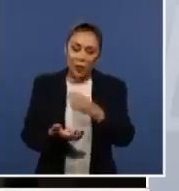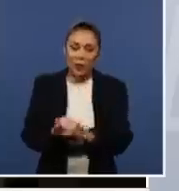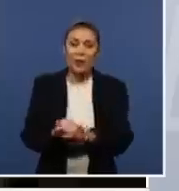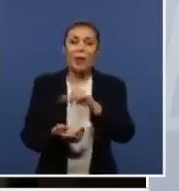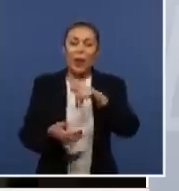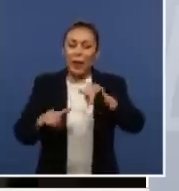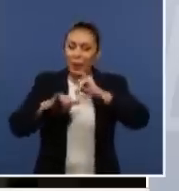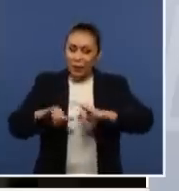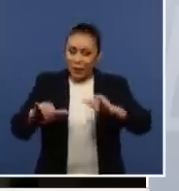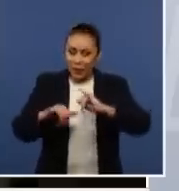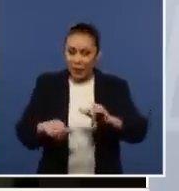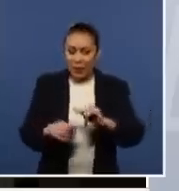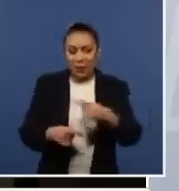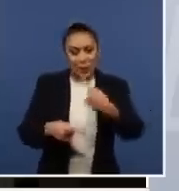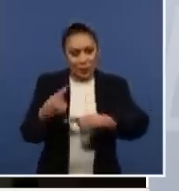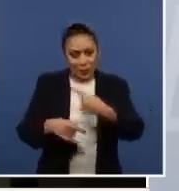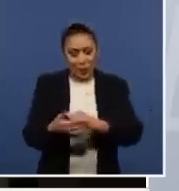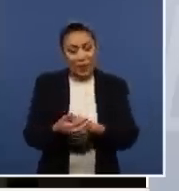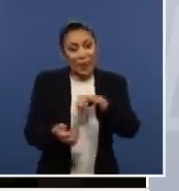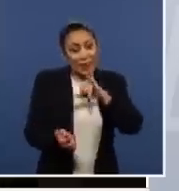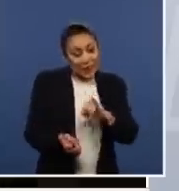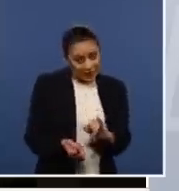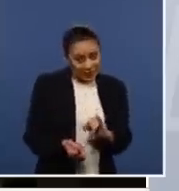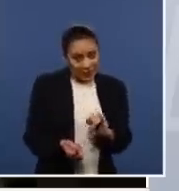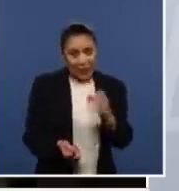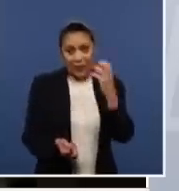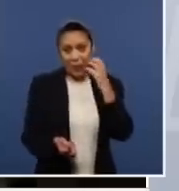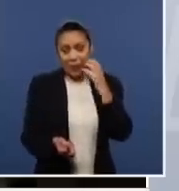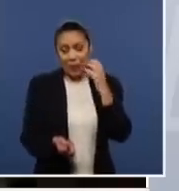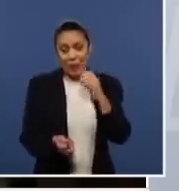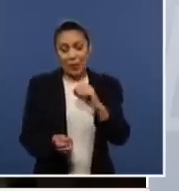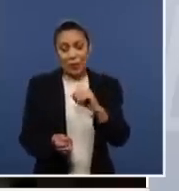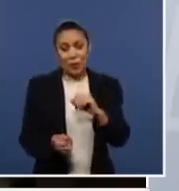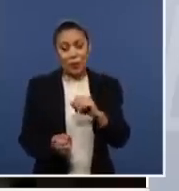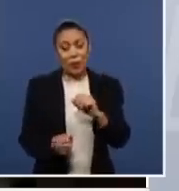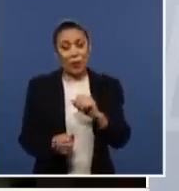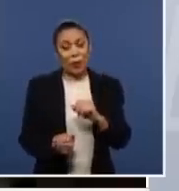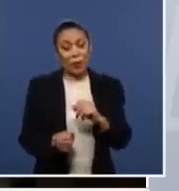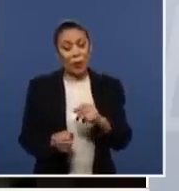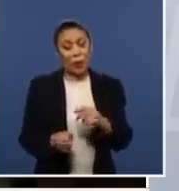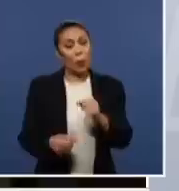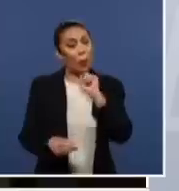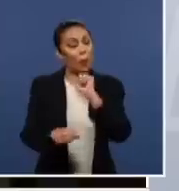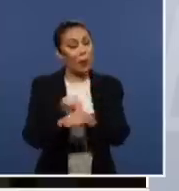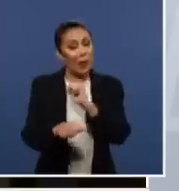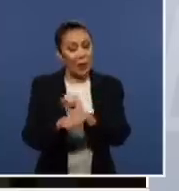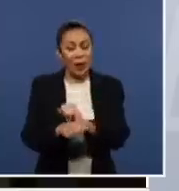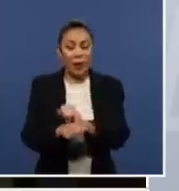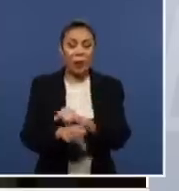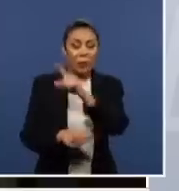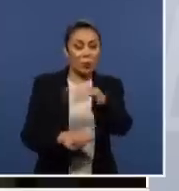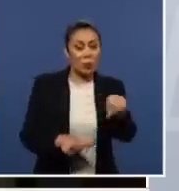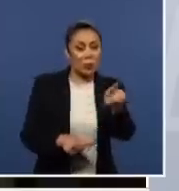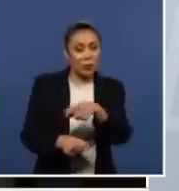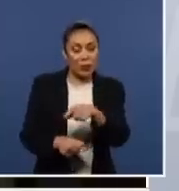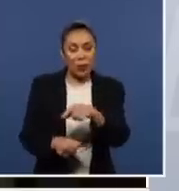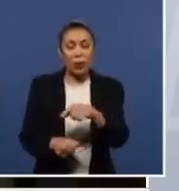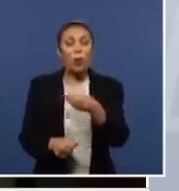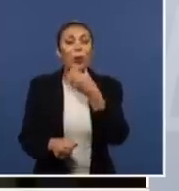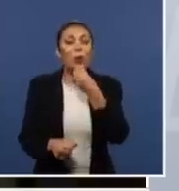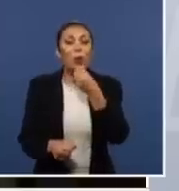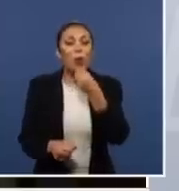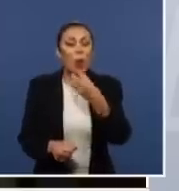Exato. debate. E se o Tarcísio não cortar laços, condenar veementemente o que fez esse